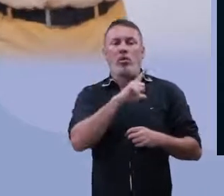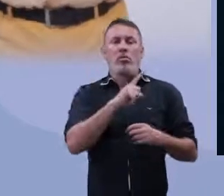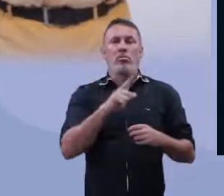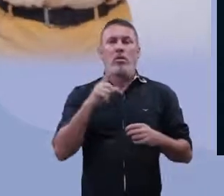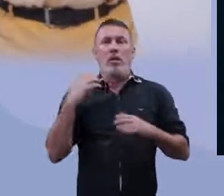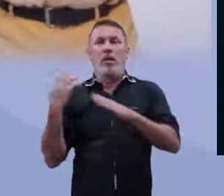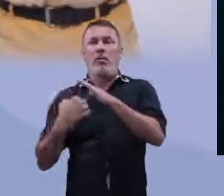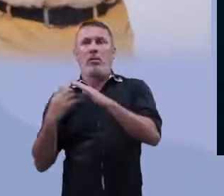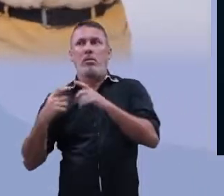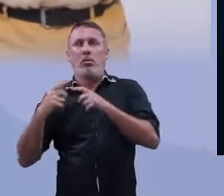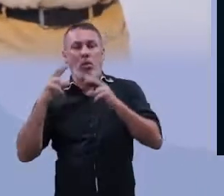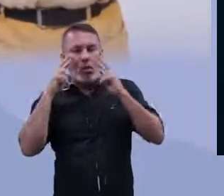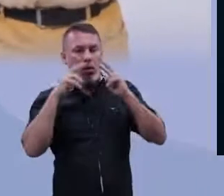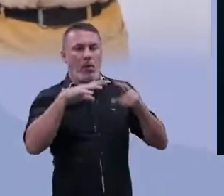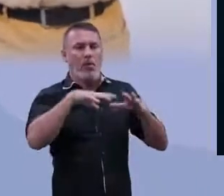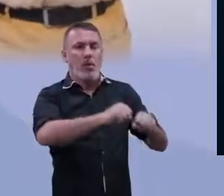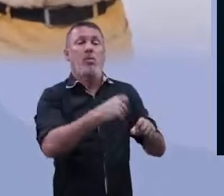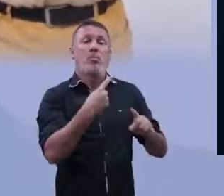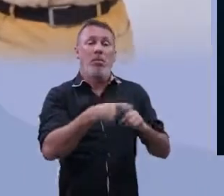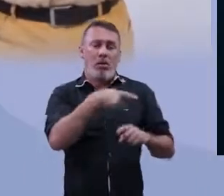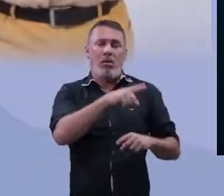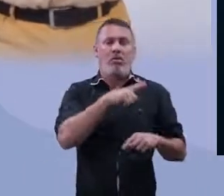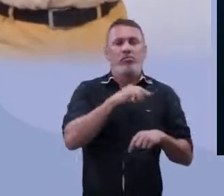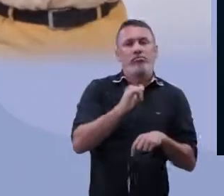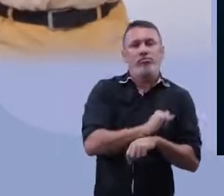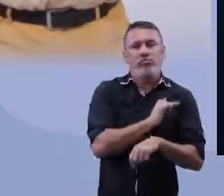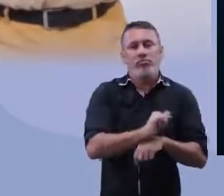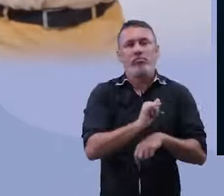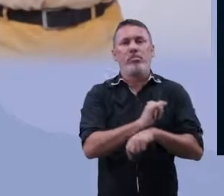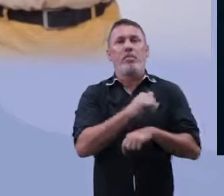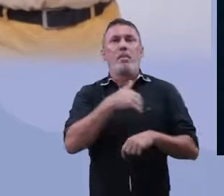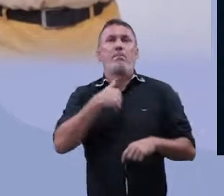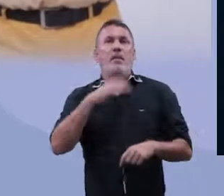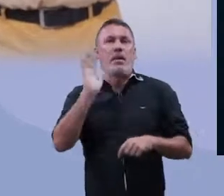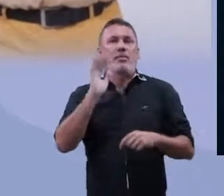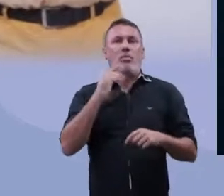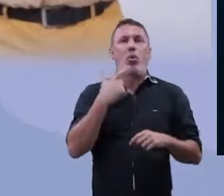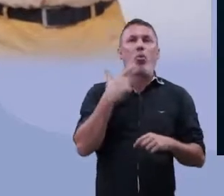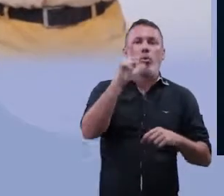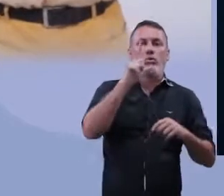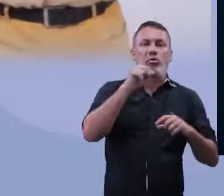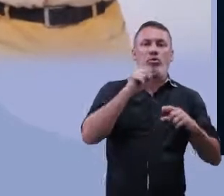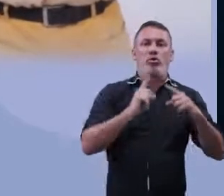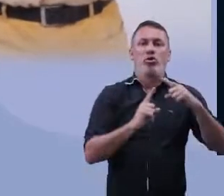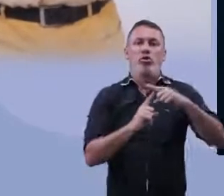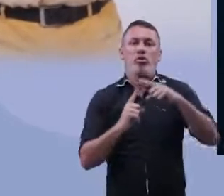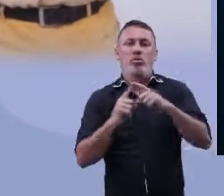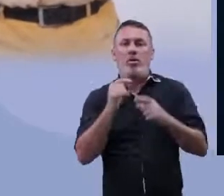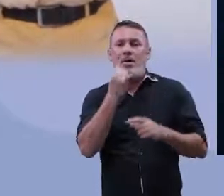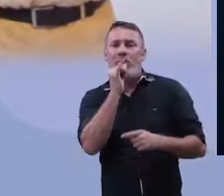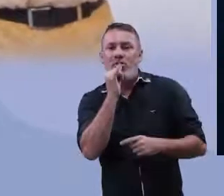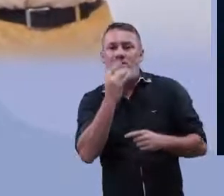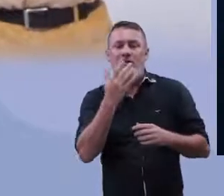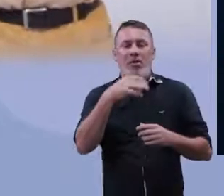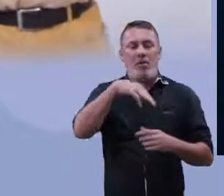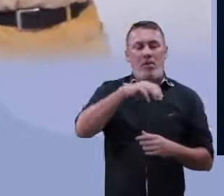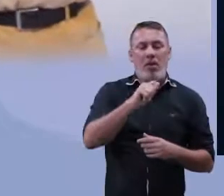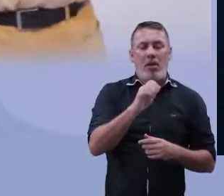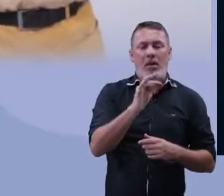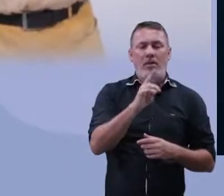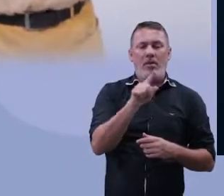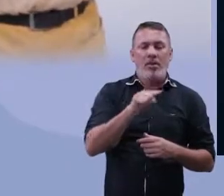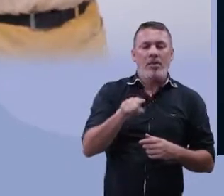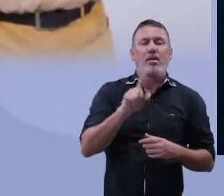atrativo, pelo fato de fazermos uso de um percentual bem representativo na matriz energética de